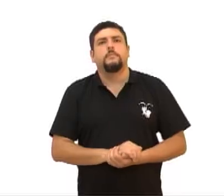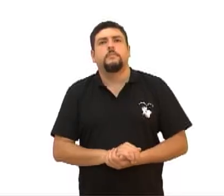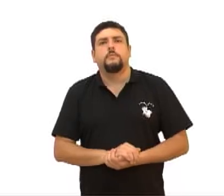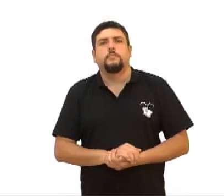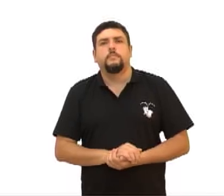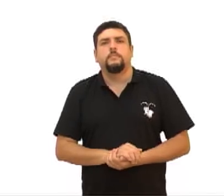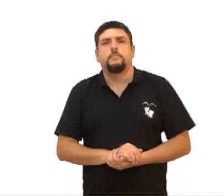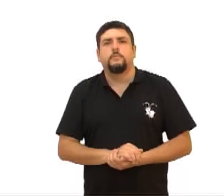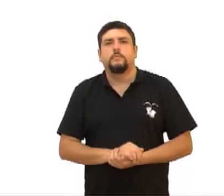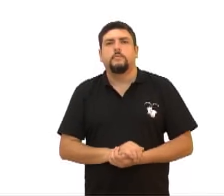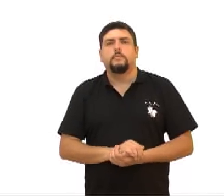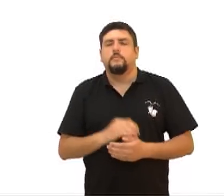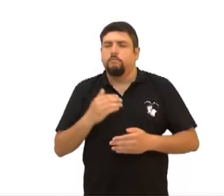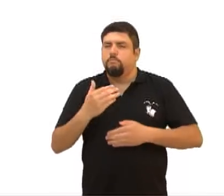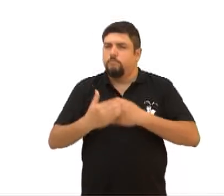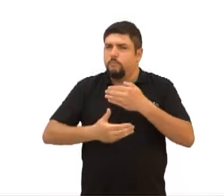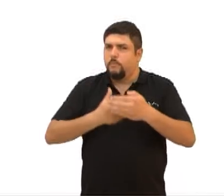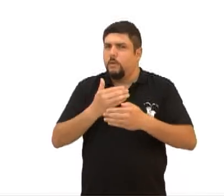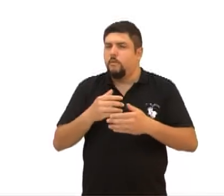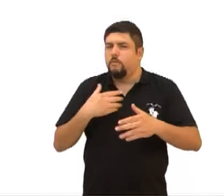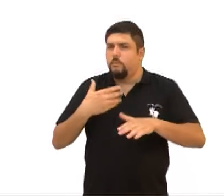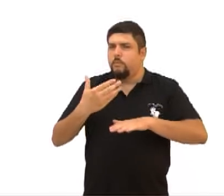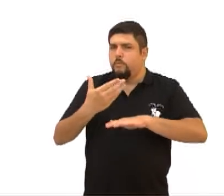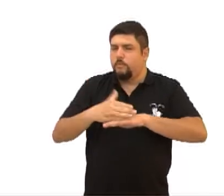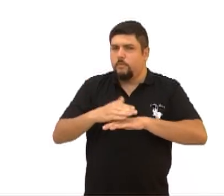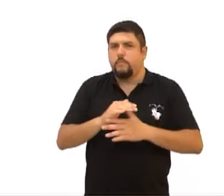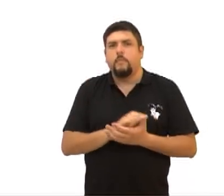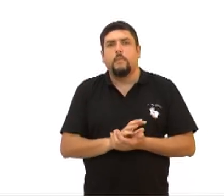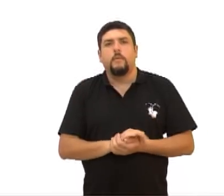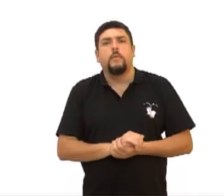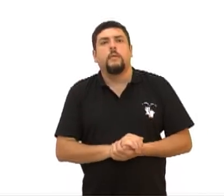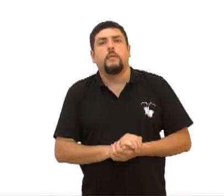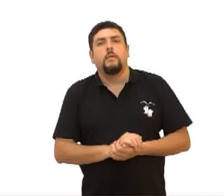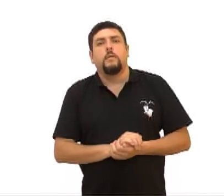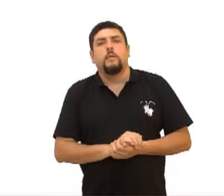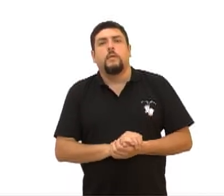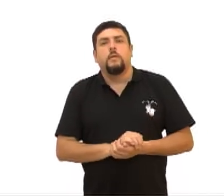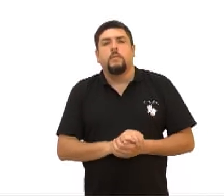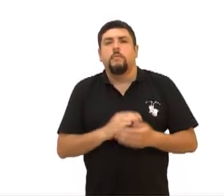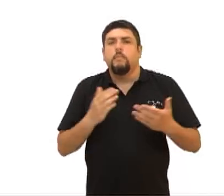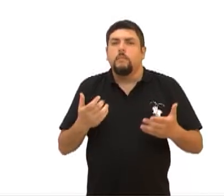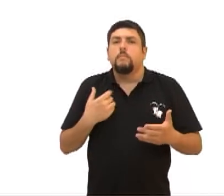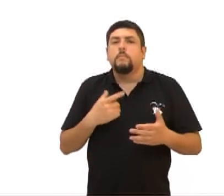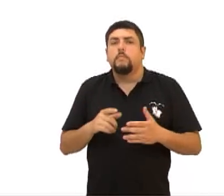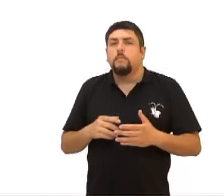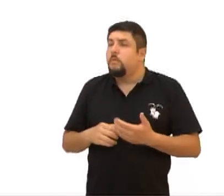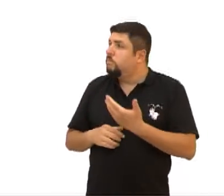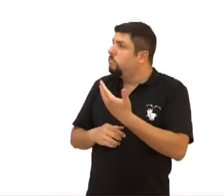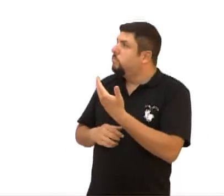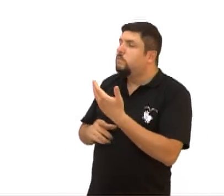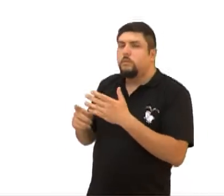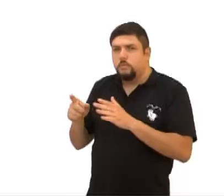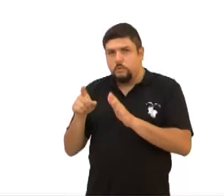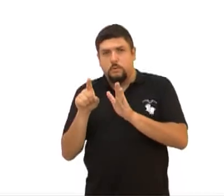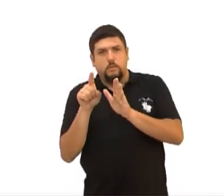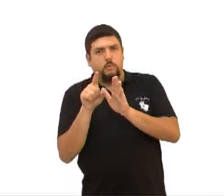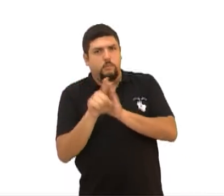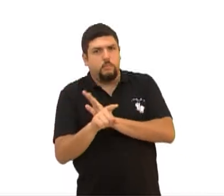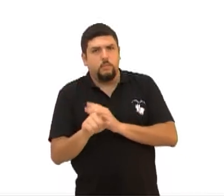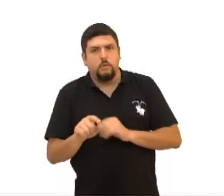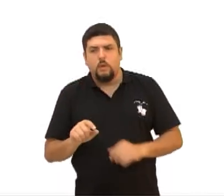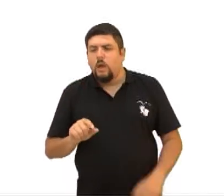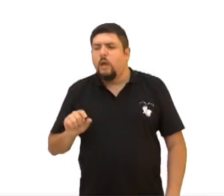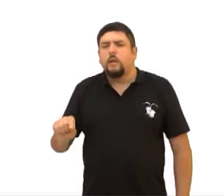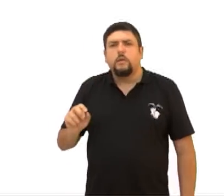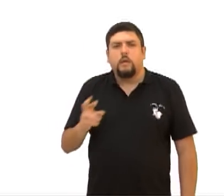e depois, na sequência, nós faremos a leitura do exercício. Então, aqui está sendo perguntado em relação aos responsáveis pela